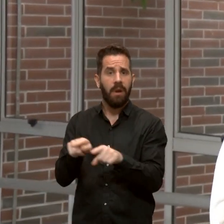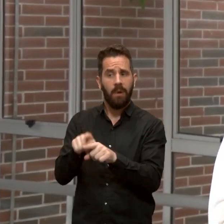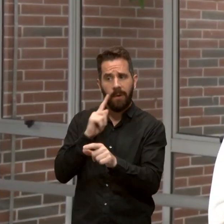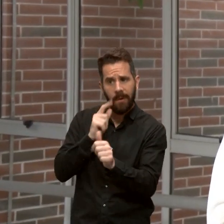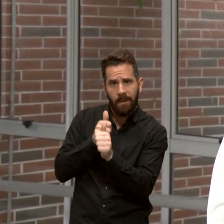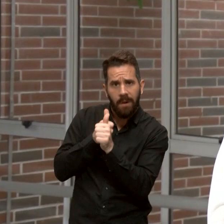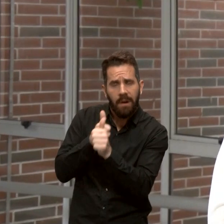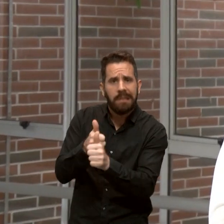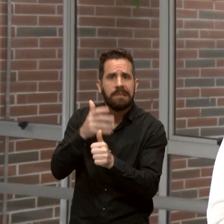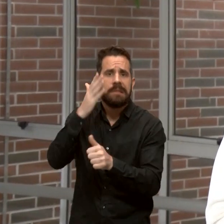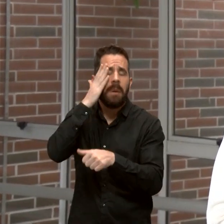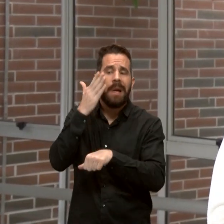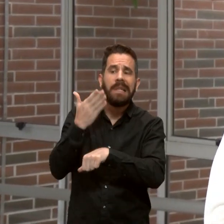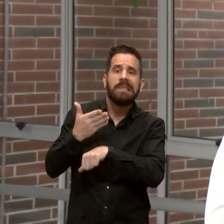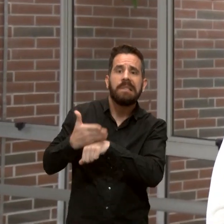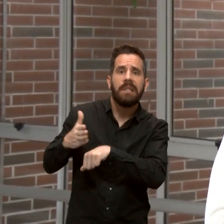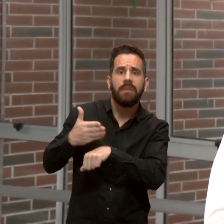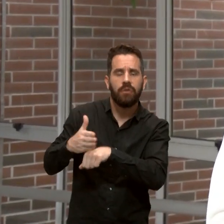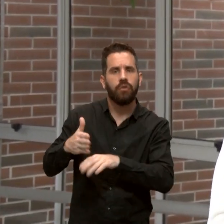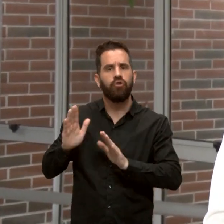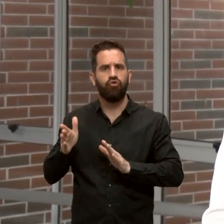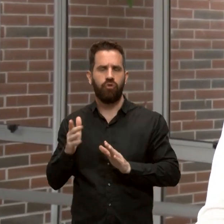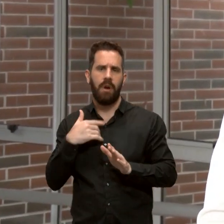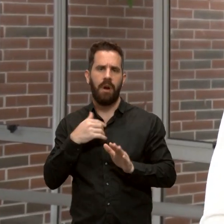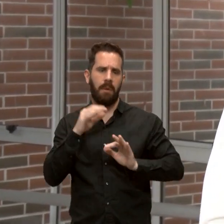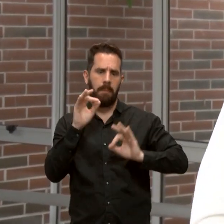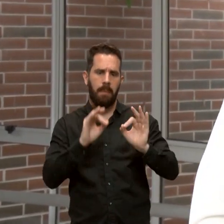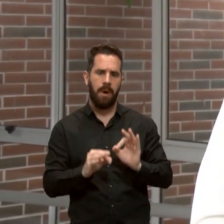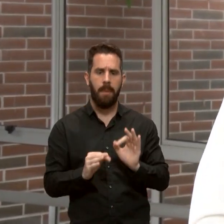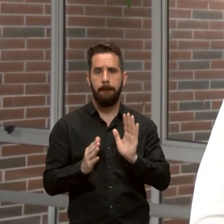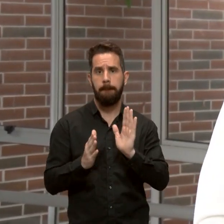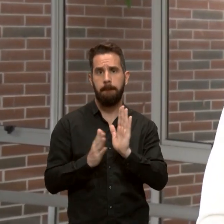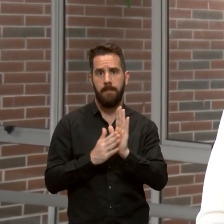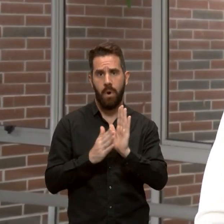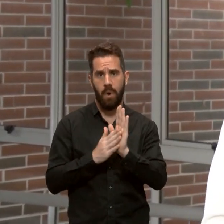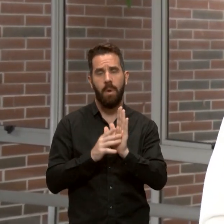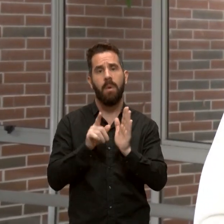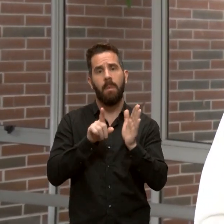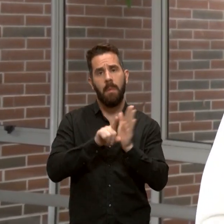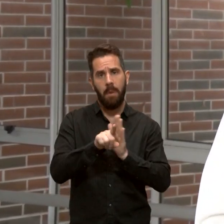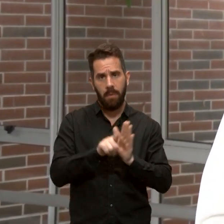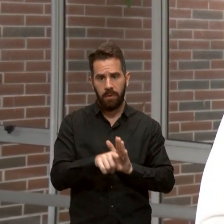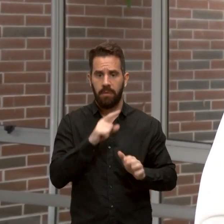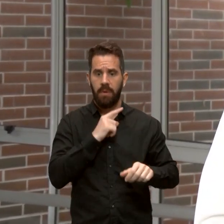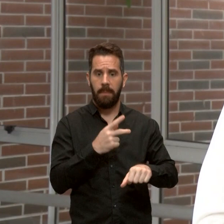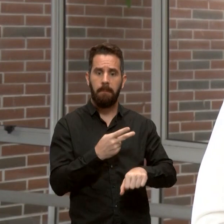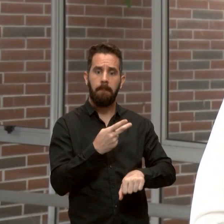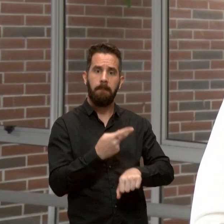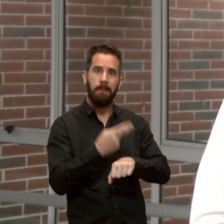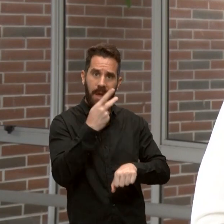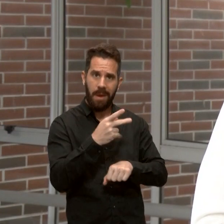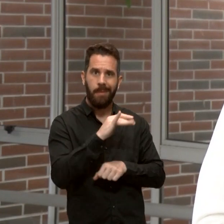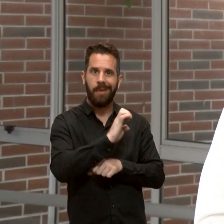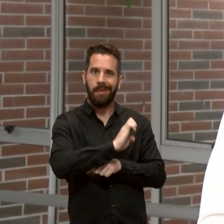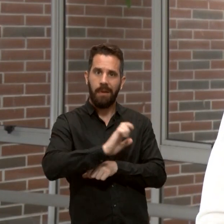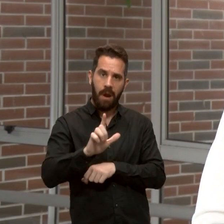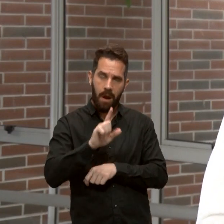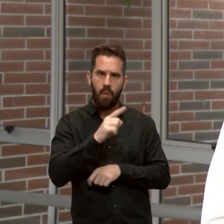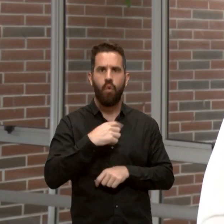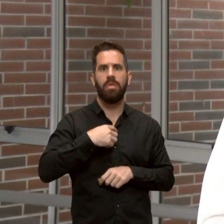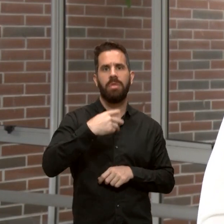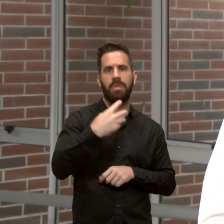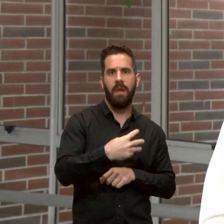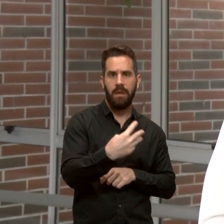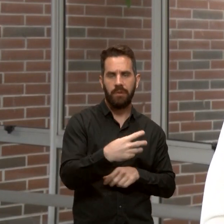estagiários, nós construímos uma proposta que foi contemplada pelo Prêmio IEL, nós ficamos em 3º lugar nesse ano, na